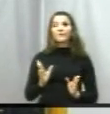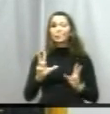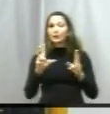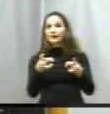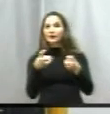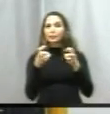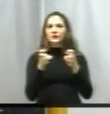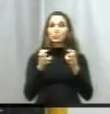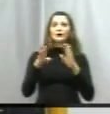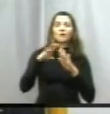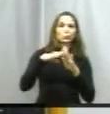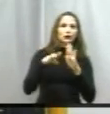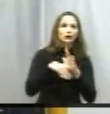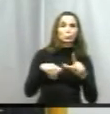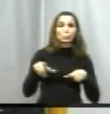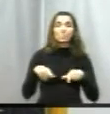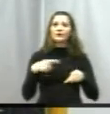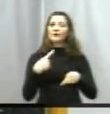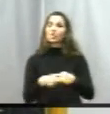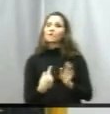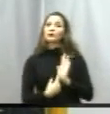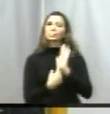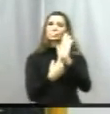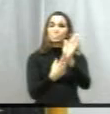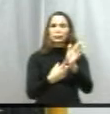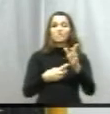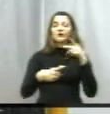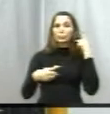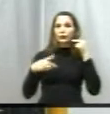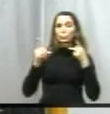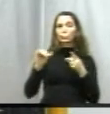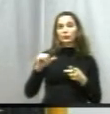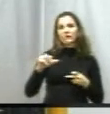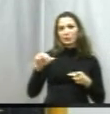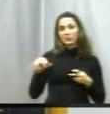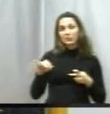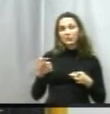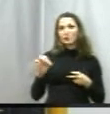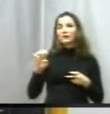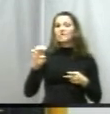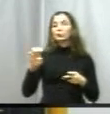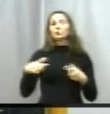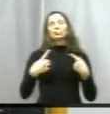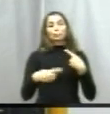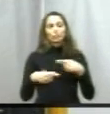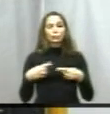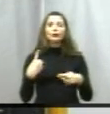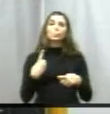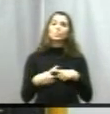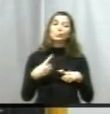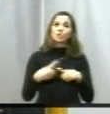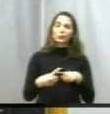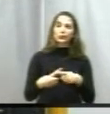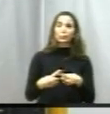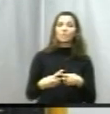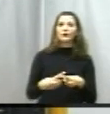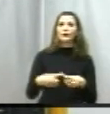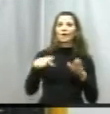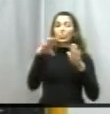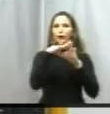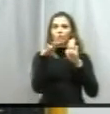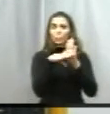fico feliz com o cronograma que o Donizete apresentou aqui, que nós discutimos, porque é um cronograma que